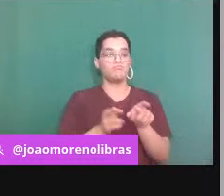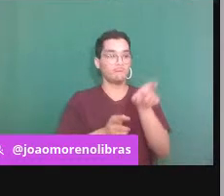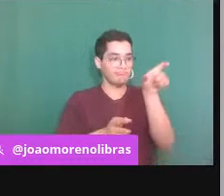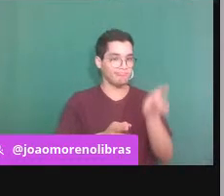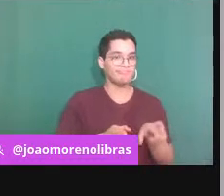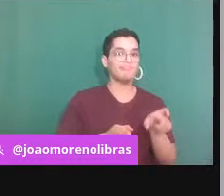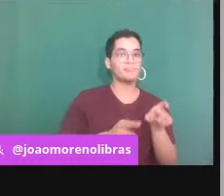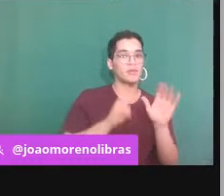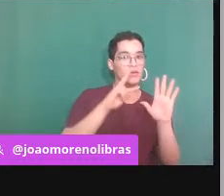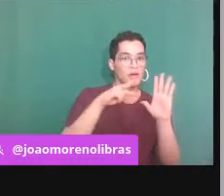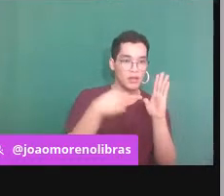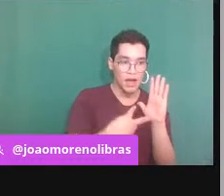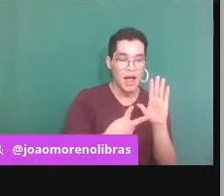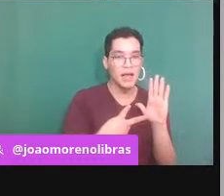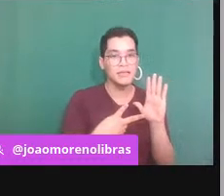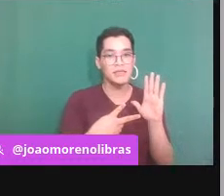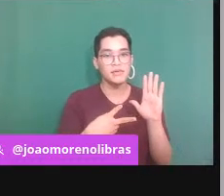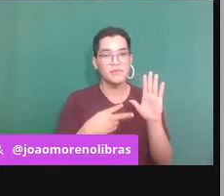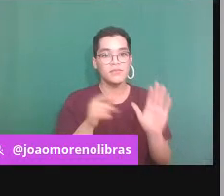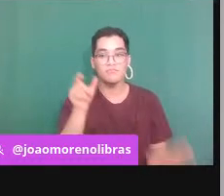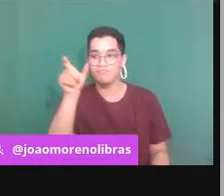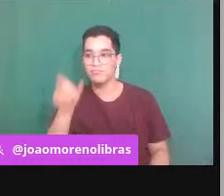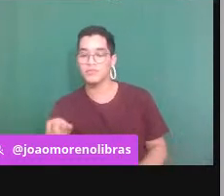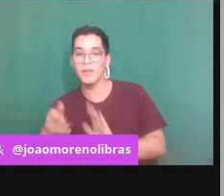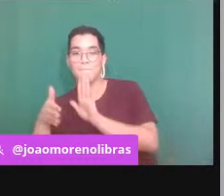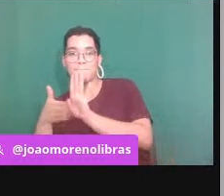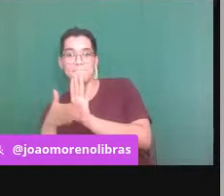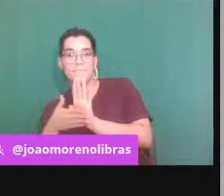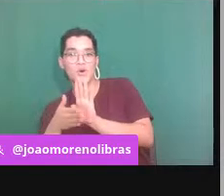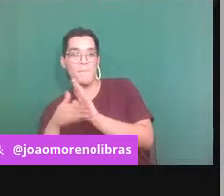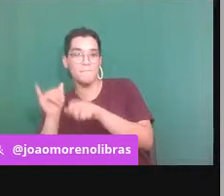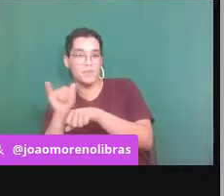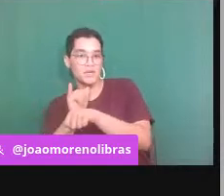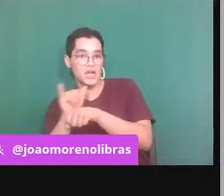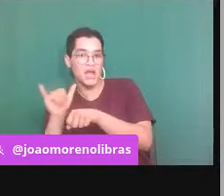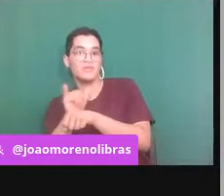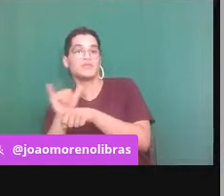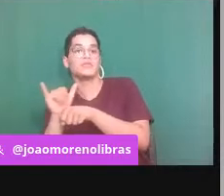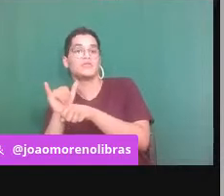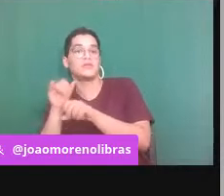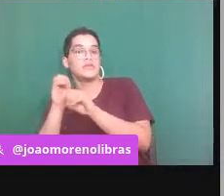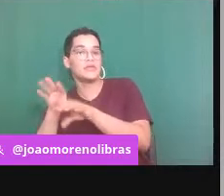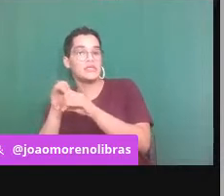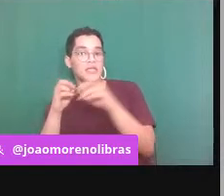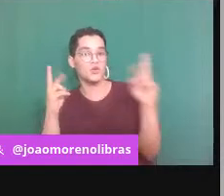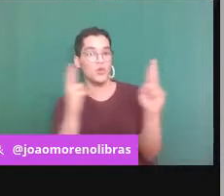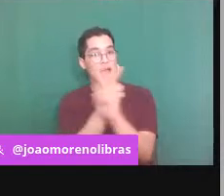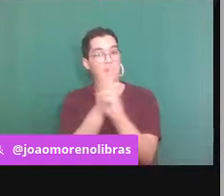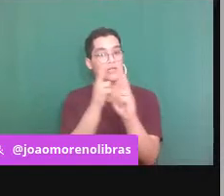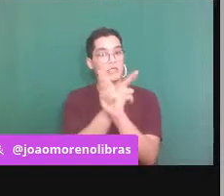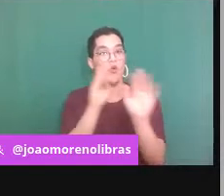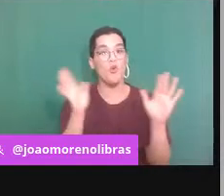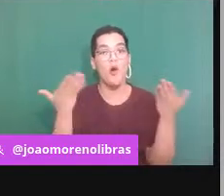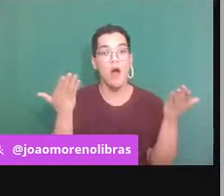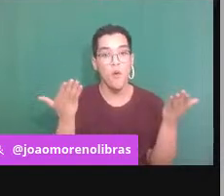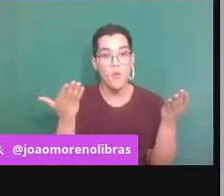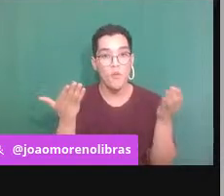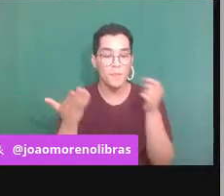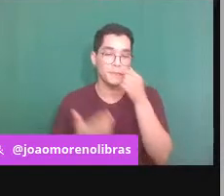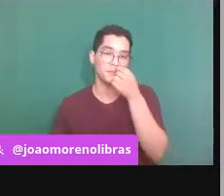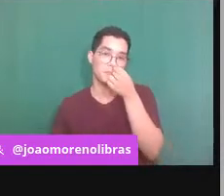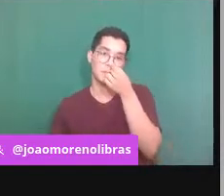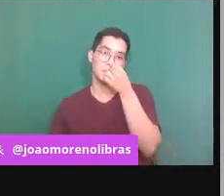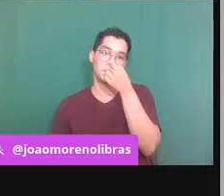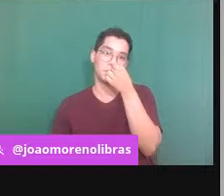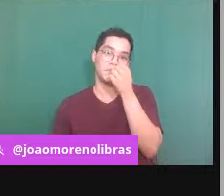analíticos advindos da pesquisa e proposição de estratégias destinadas ao ensino. E eu vou recorrer aqui a um exemplo